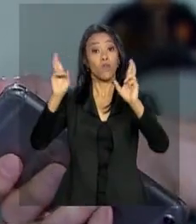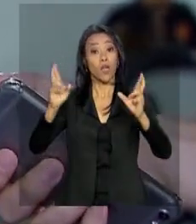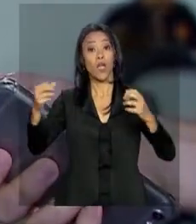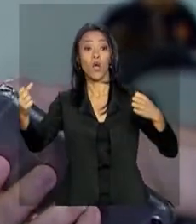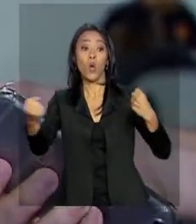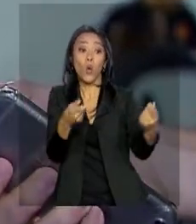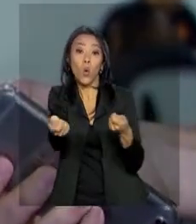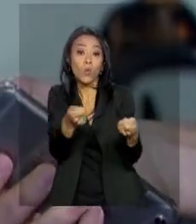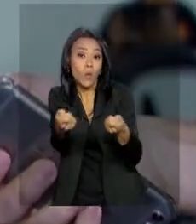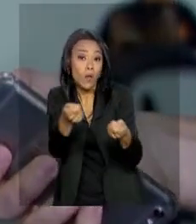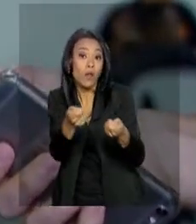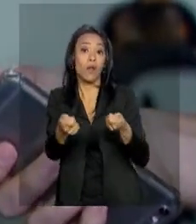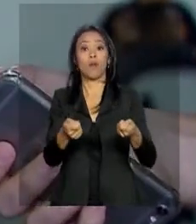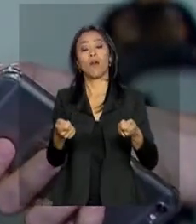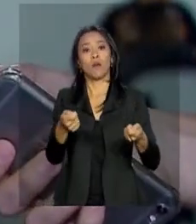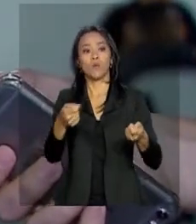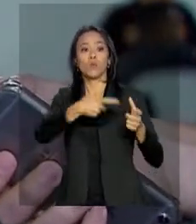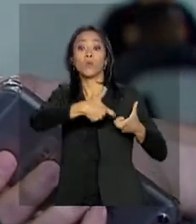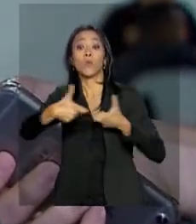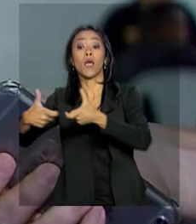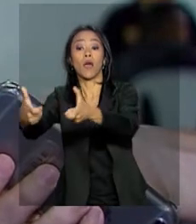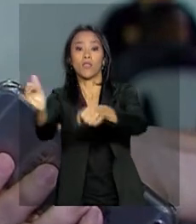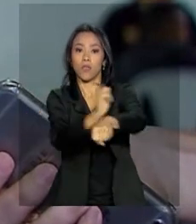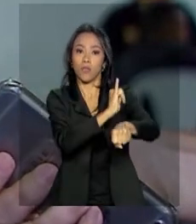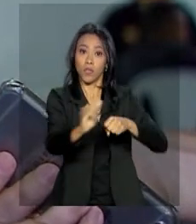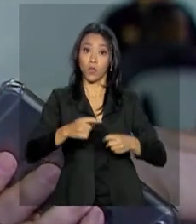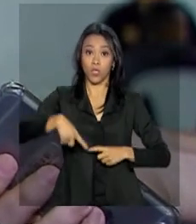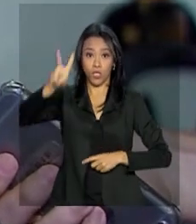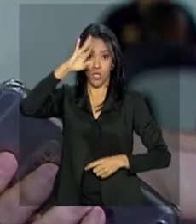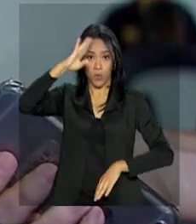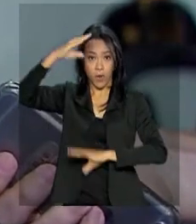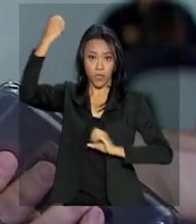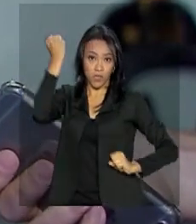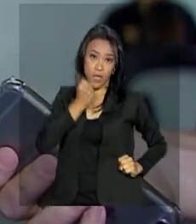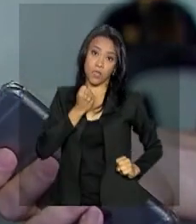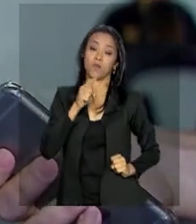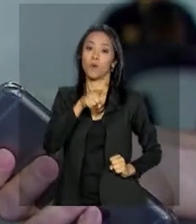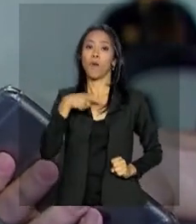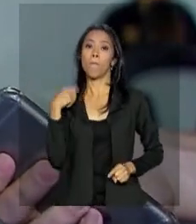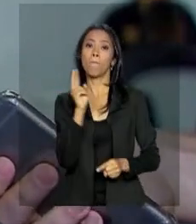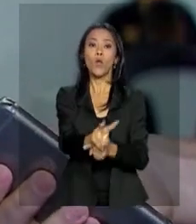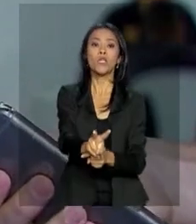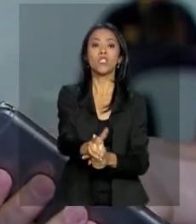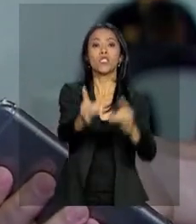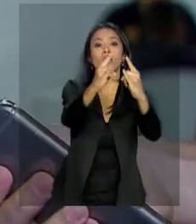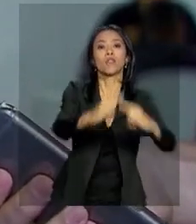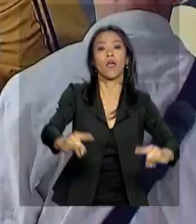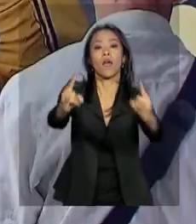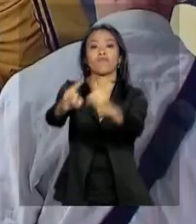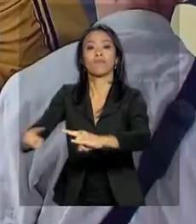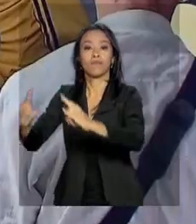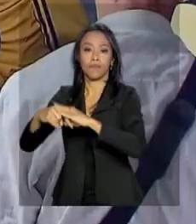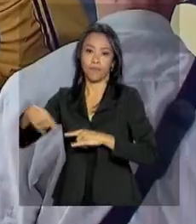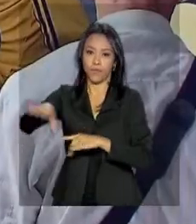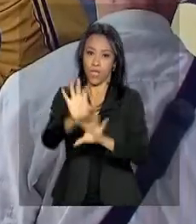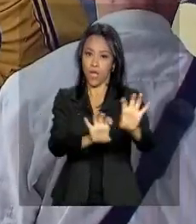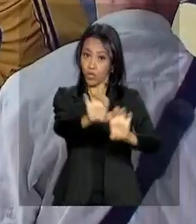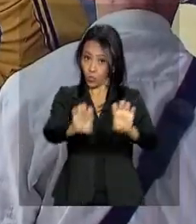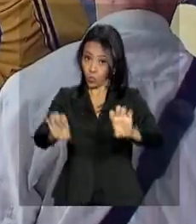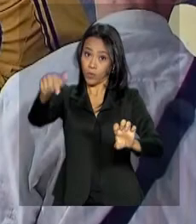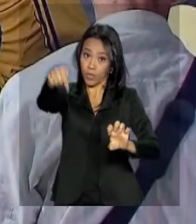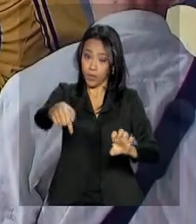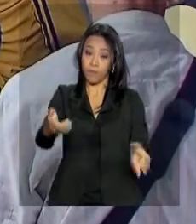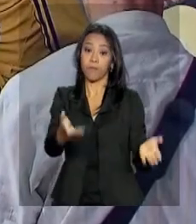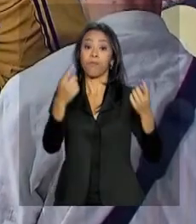dos postos estratégicos e o Exército Brasileiro fazer a segurança dos abrigos e das instalações aqui. A instalação que recebe